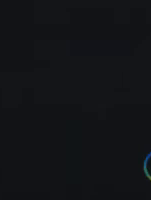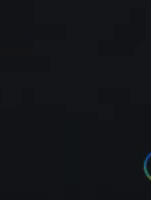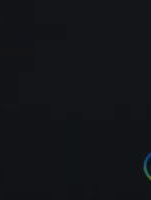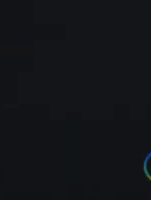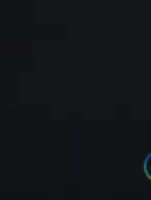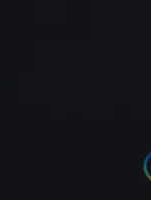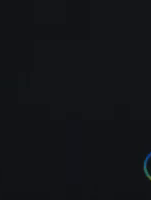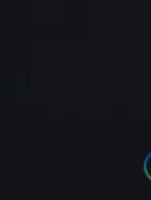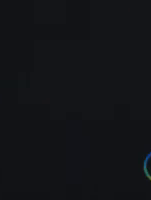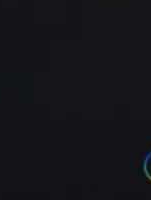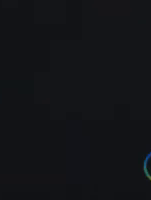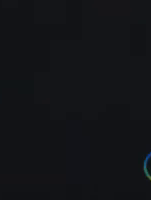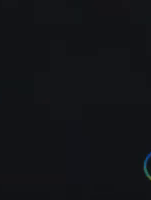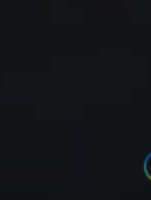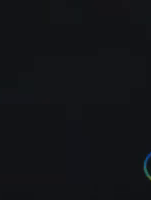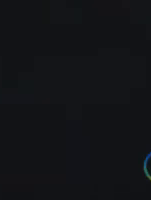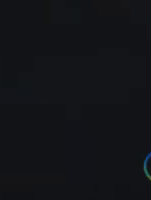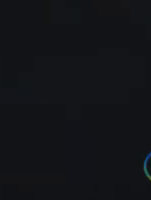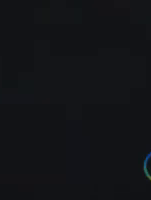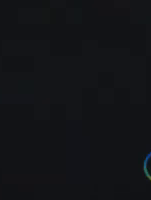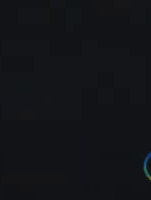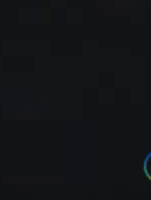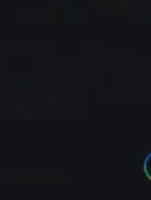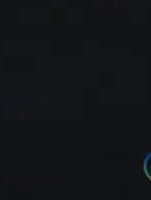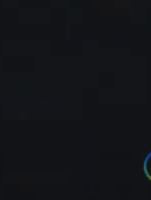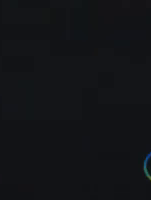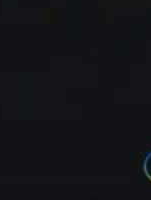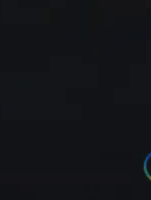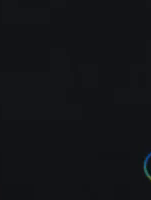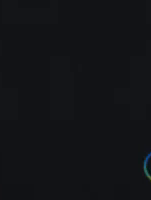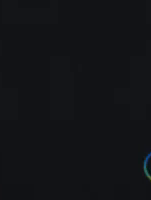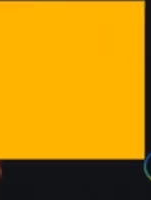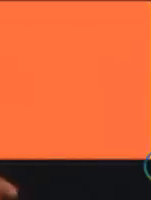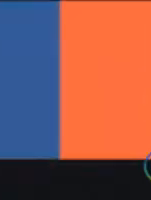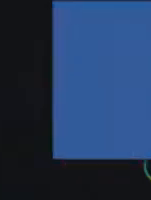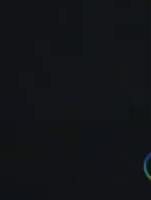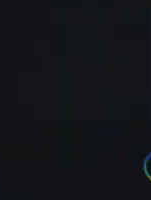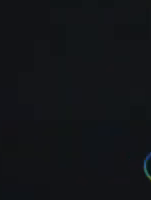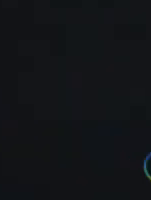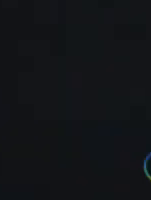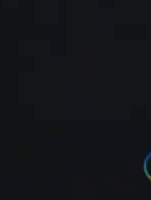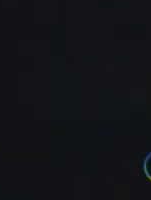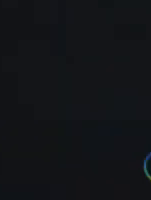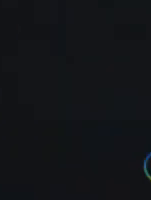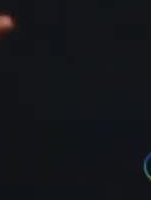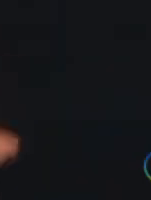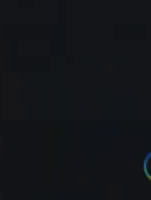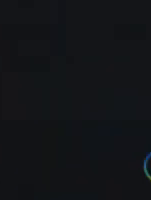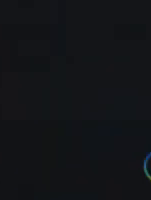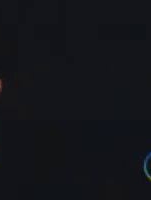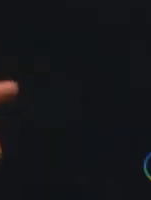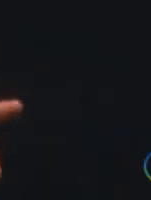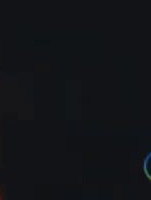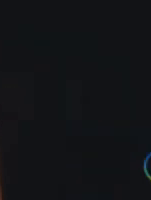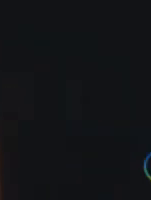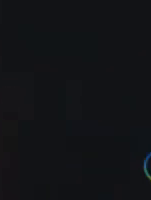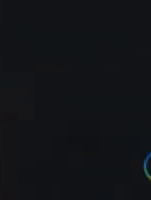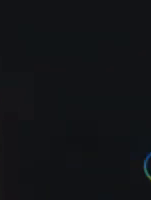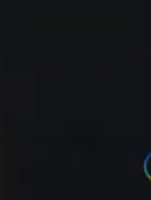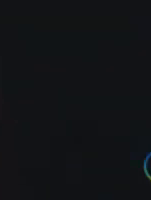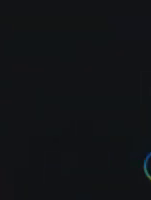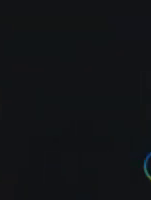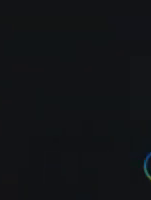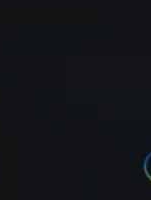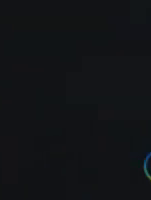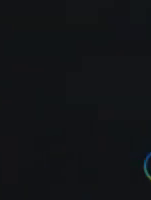superiores se eles influenciam na nossa vida. E a resposta foi que muito mais do que